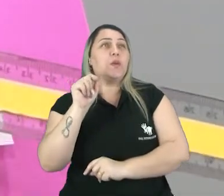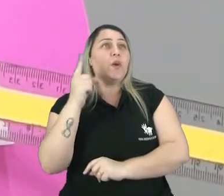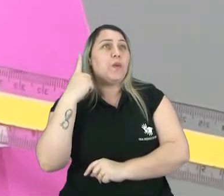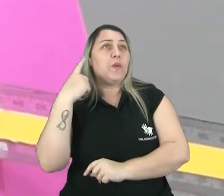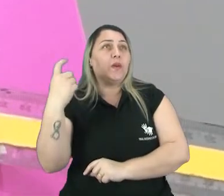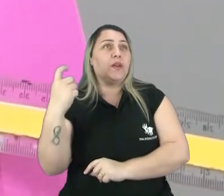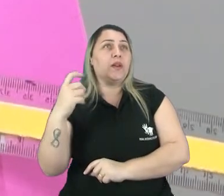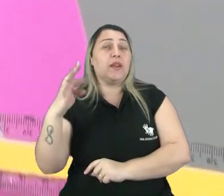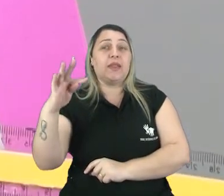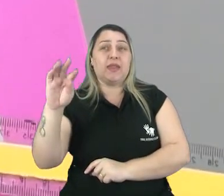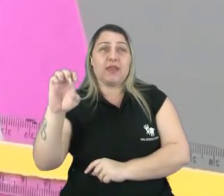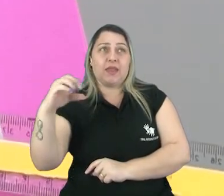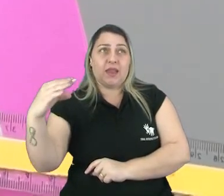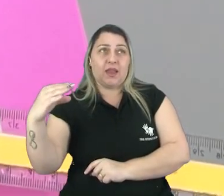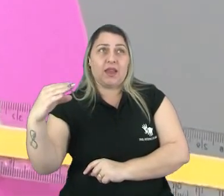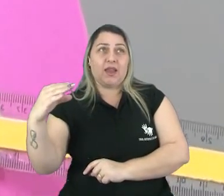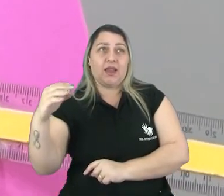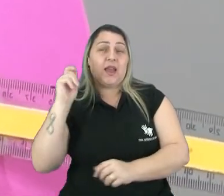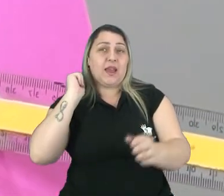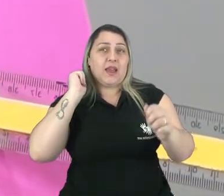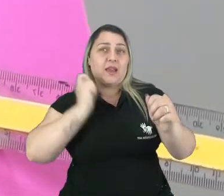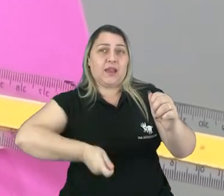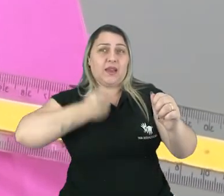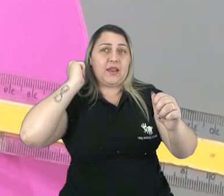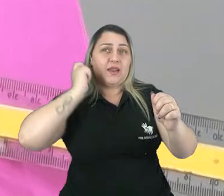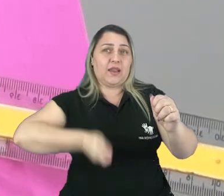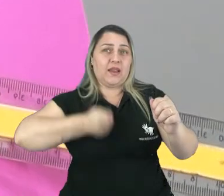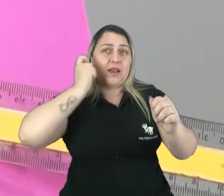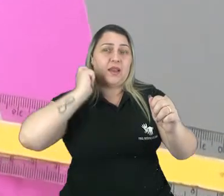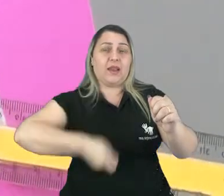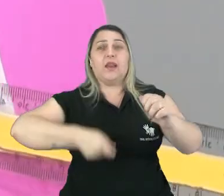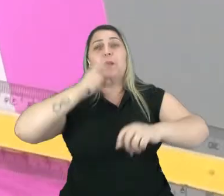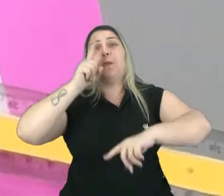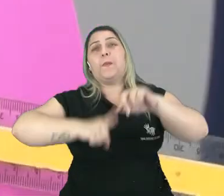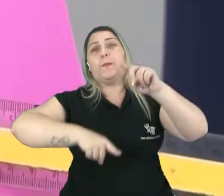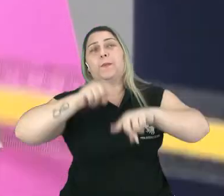ruído. E aqui, Tec quebrando um objeto.